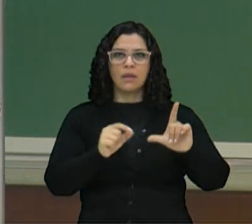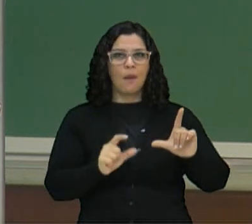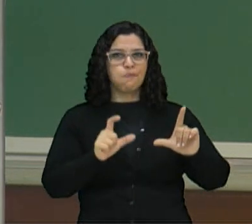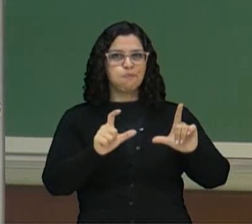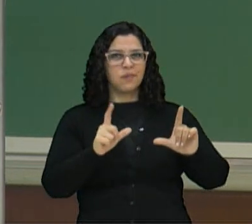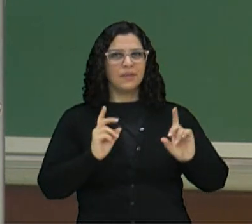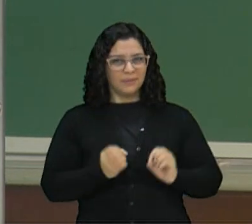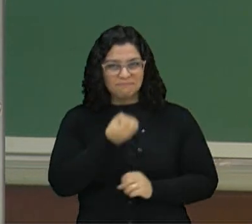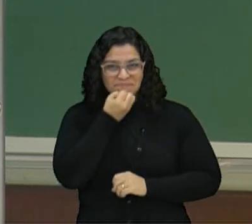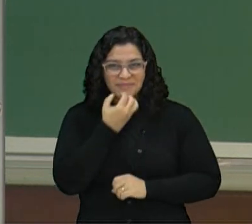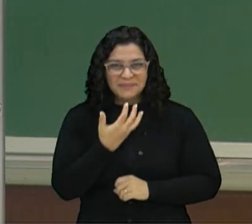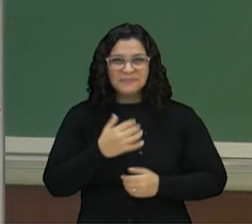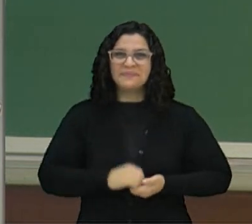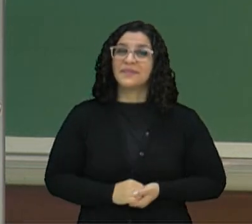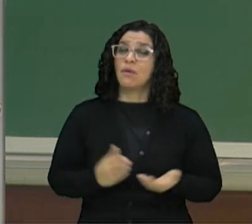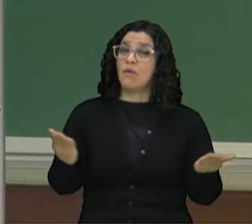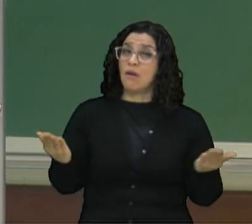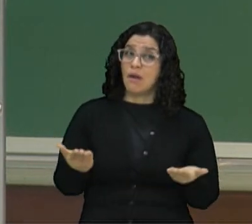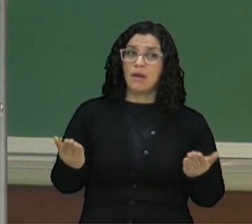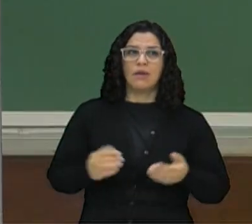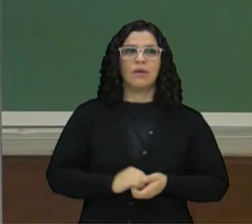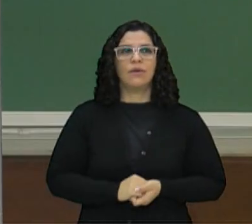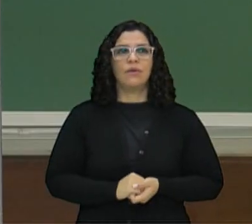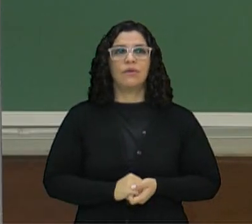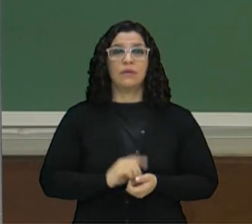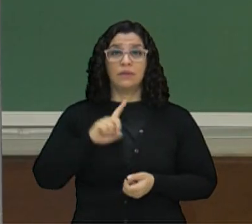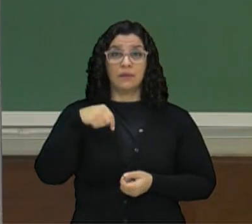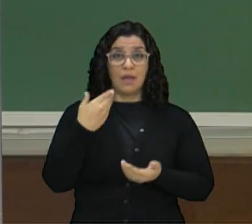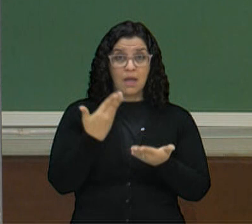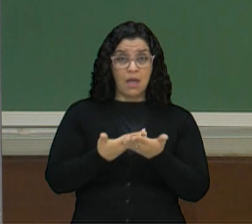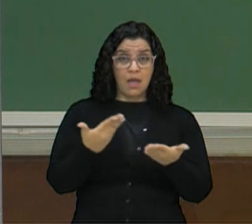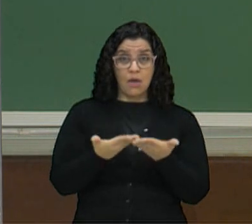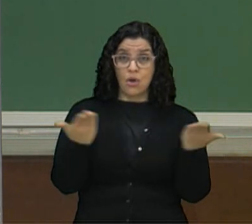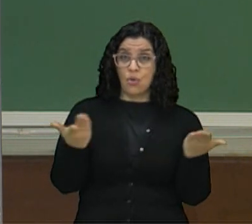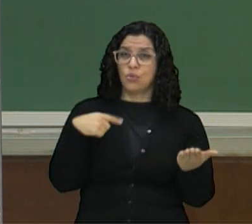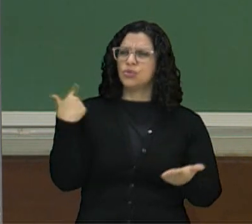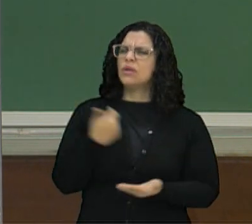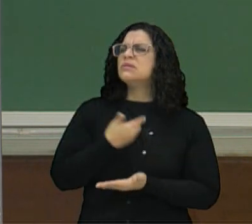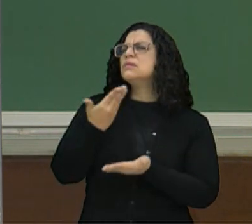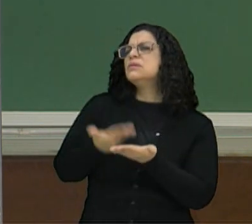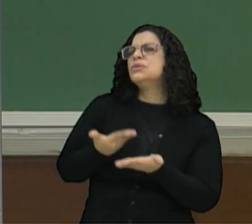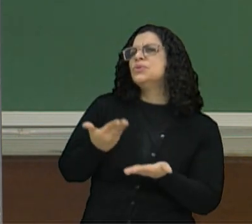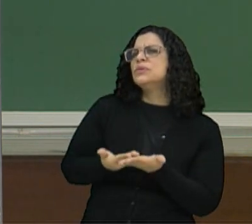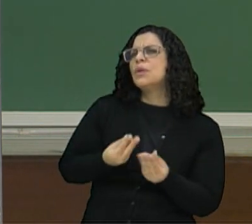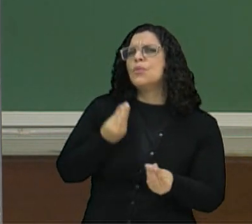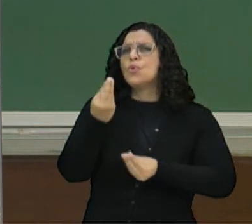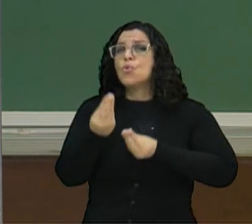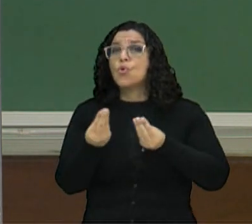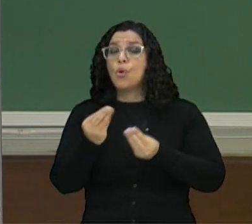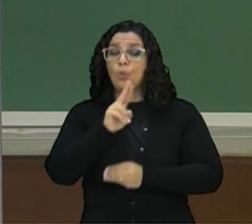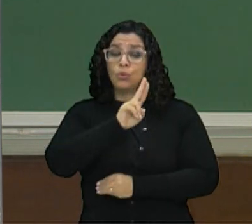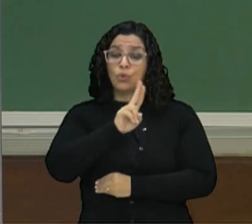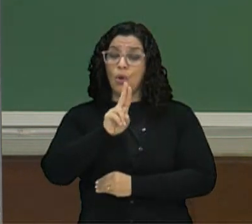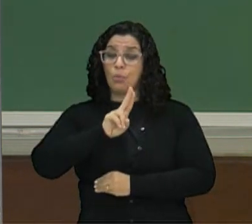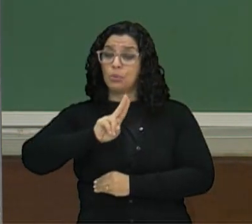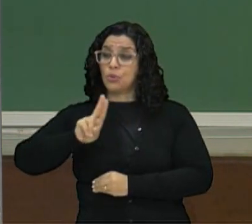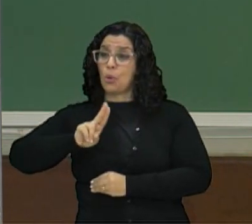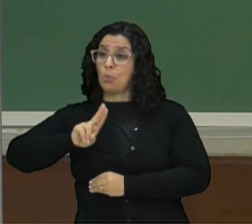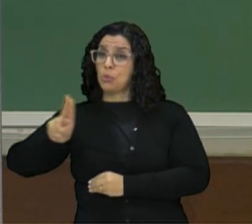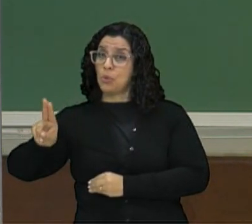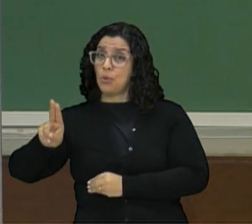maiúscula. Muito bem. Então, pessoal, na aula de hoje nós aprendemos sobre como nomear